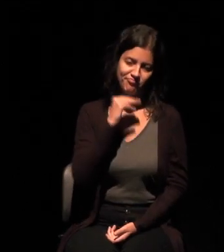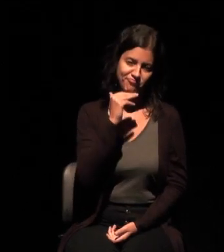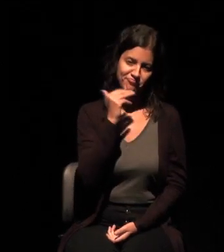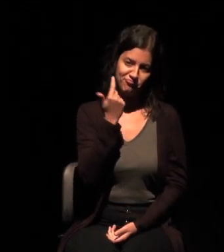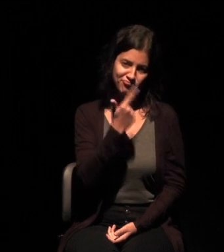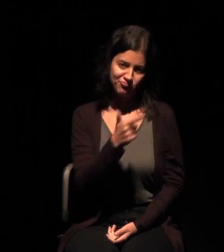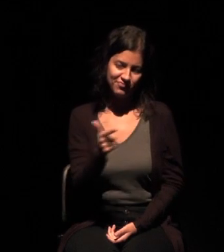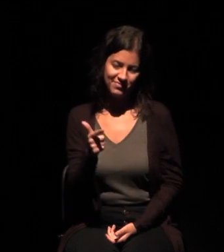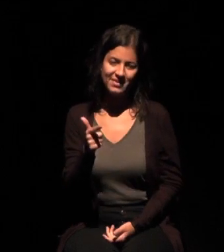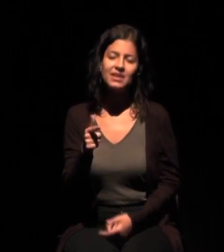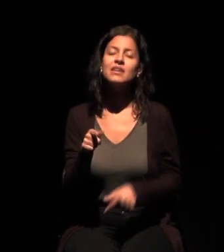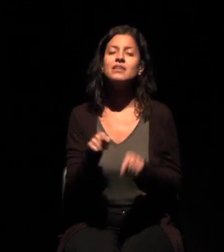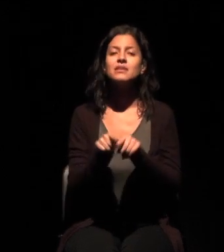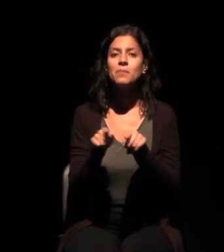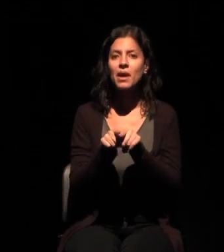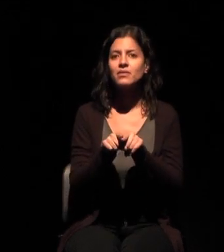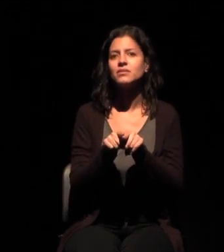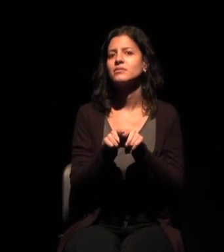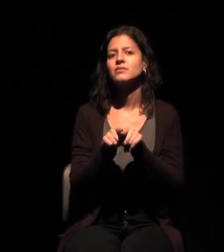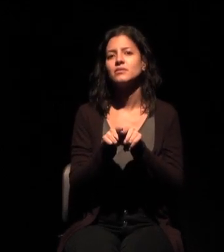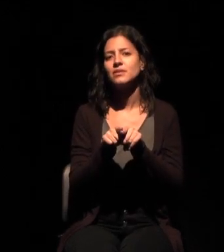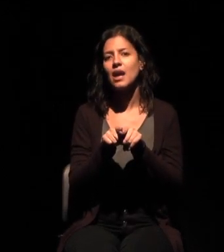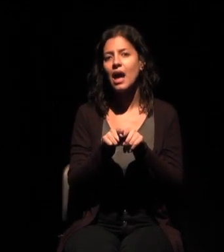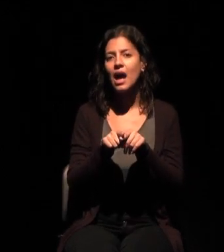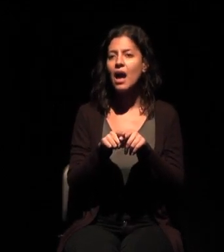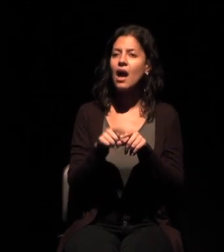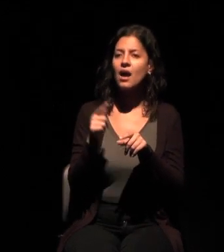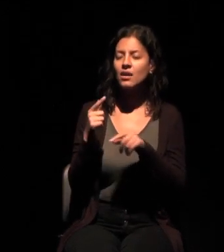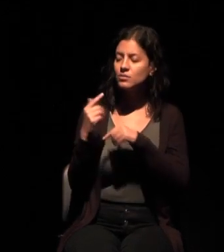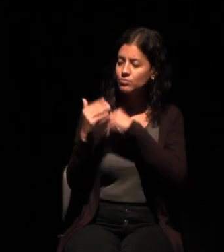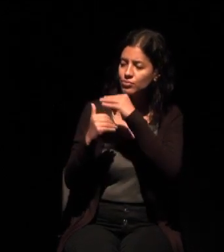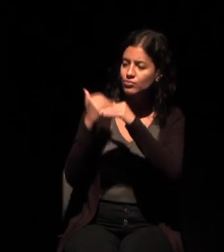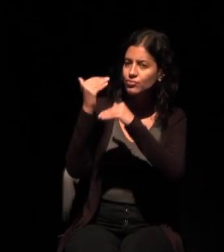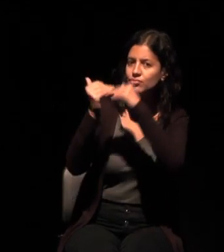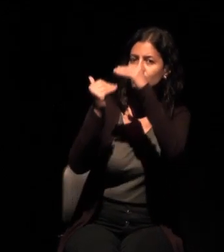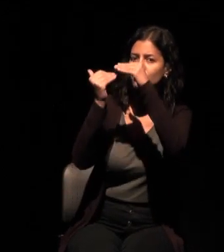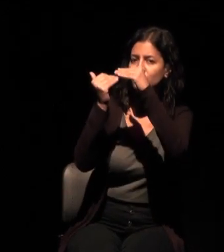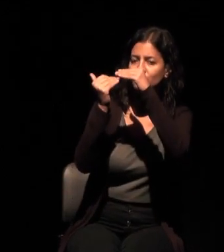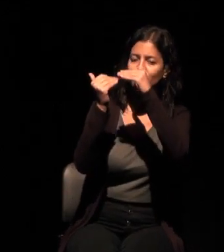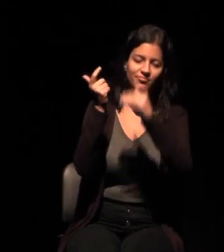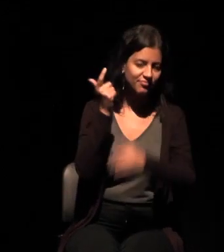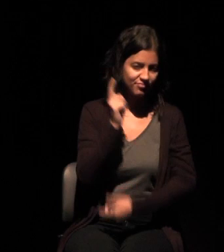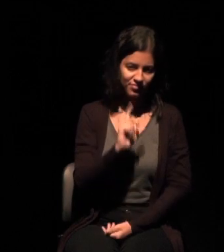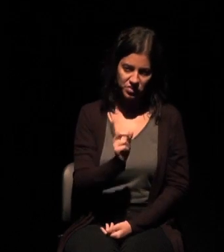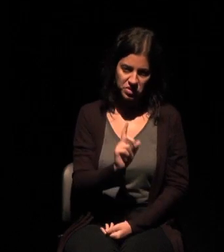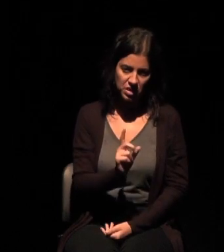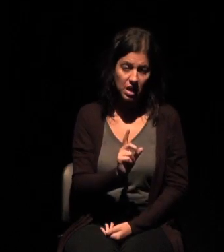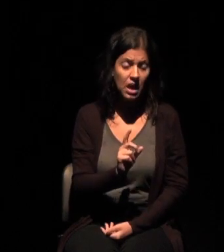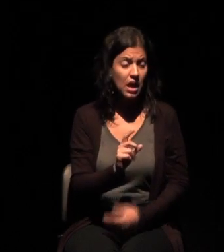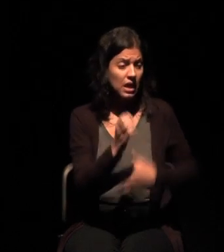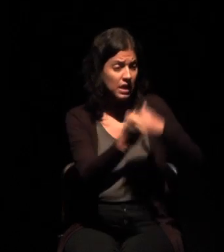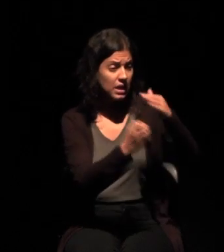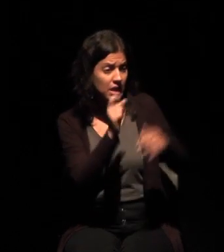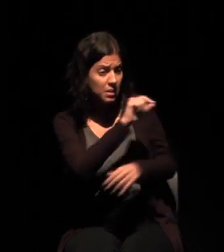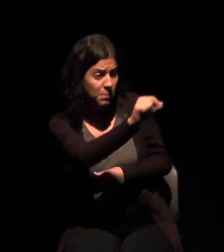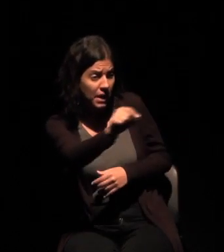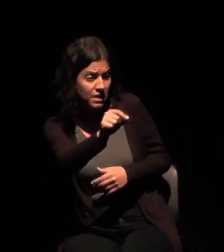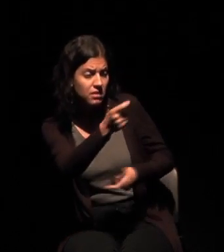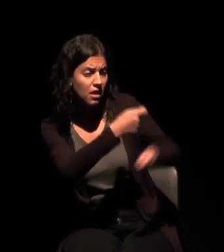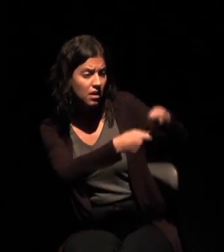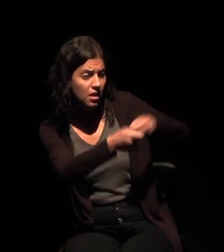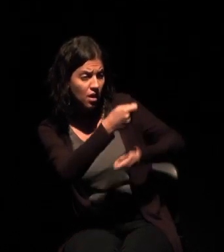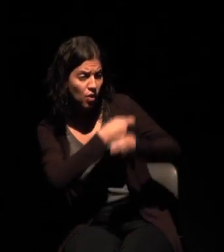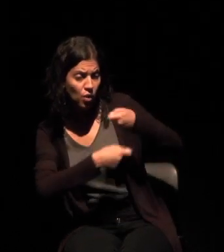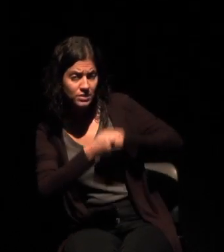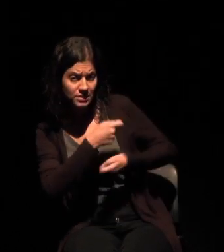menos teria alcançado esta dimensão e nós percebemos isso me ajudou na negociação com as empresas para programas já